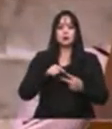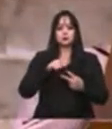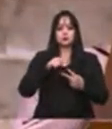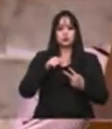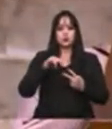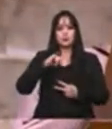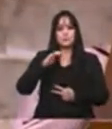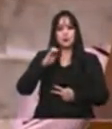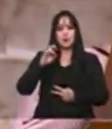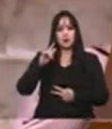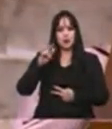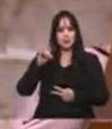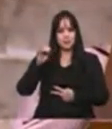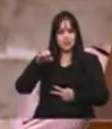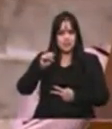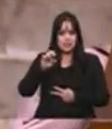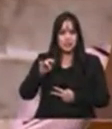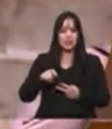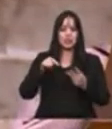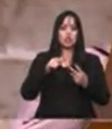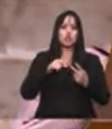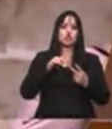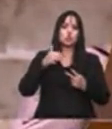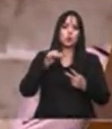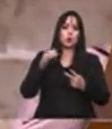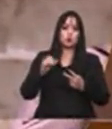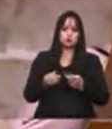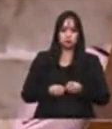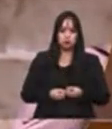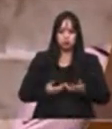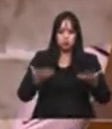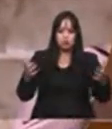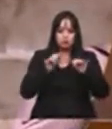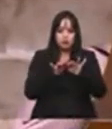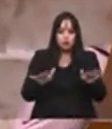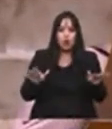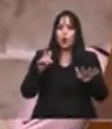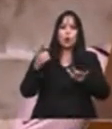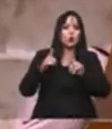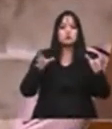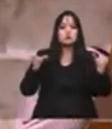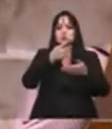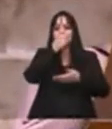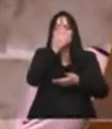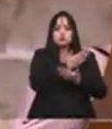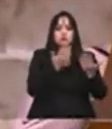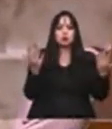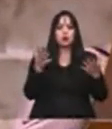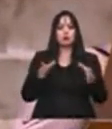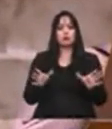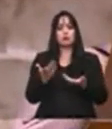Oliveira. Posteriormente, a propina foi dividida entre os demais integrantes da organização criminosa. Esse fato foi corroborado por